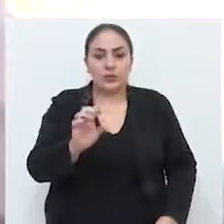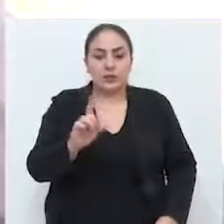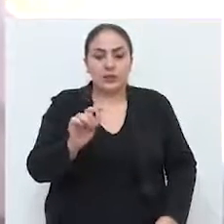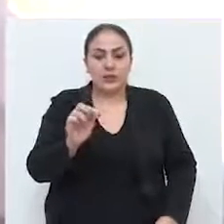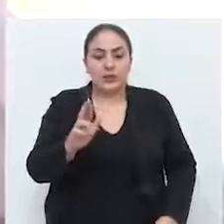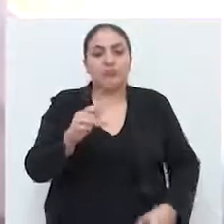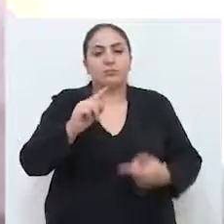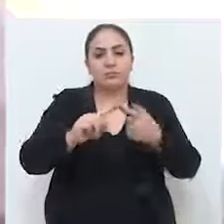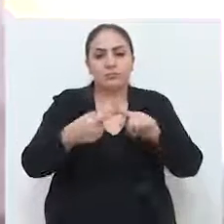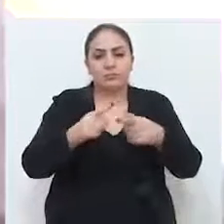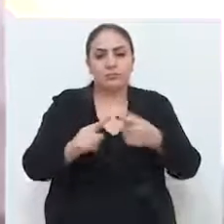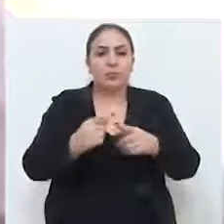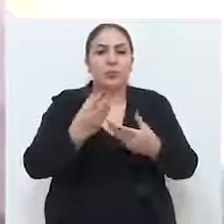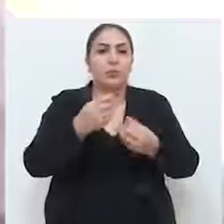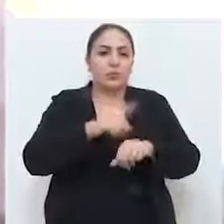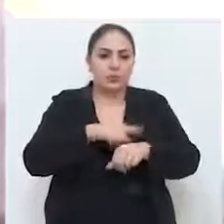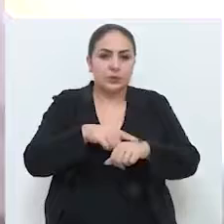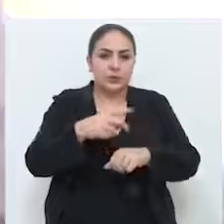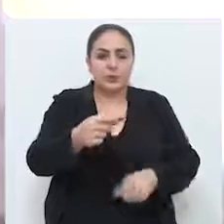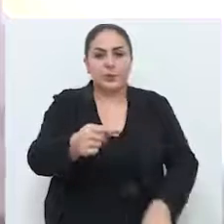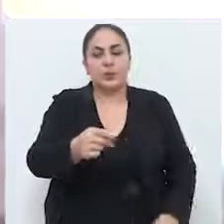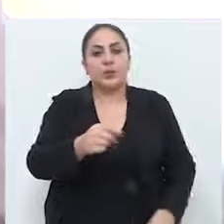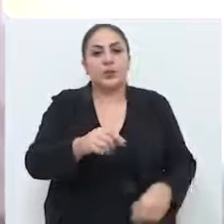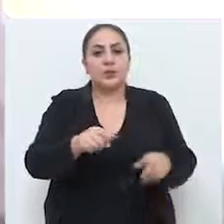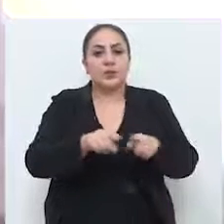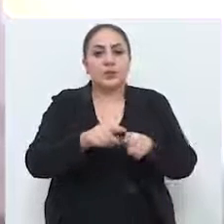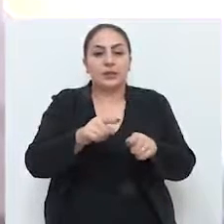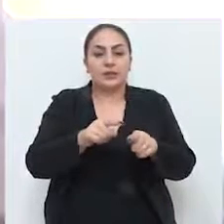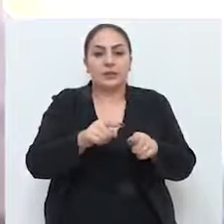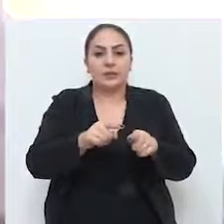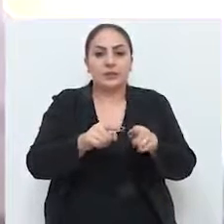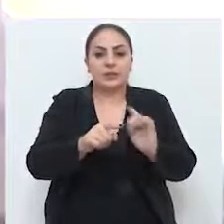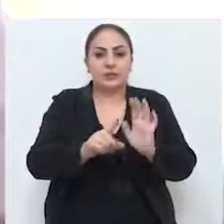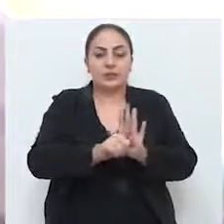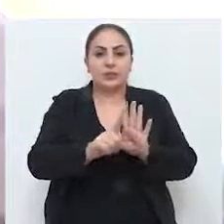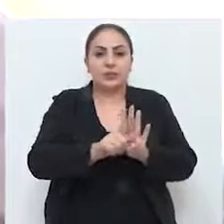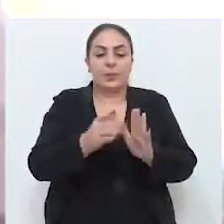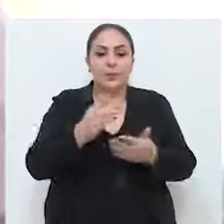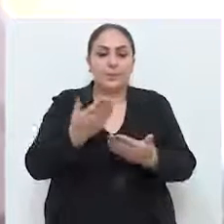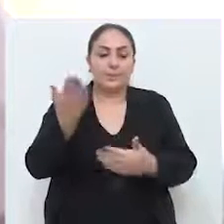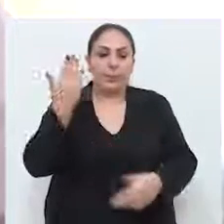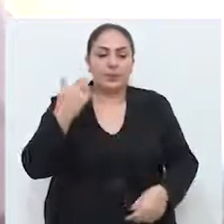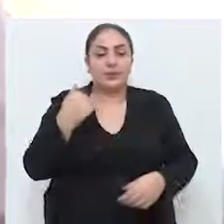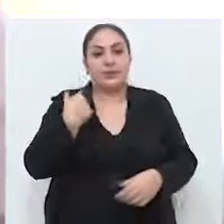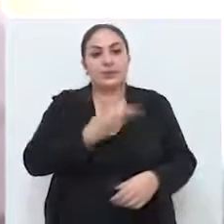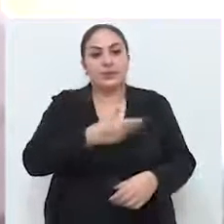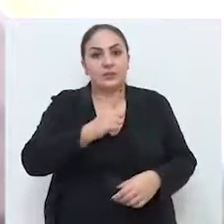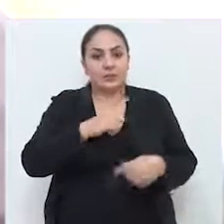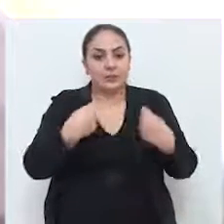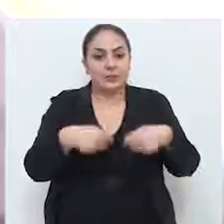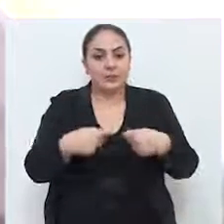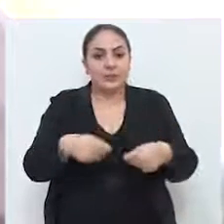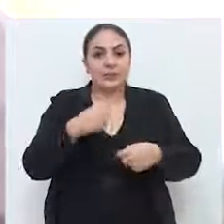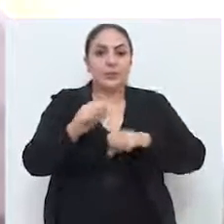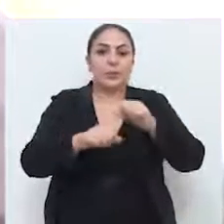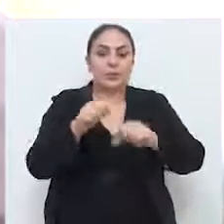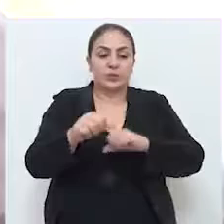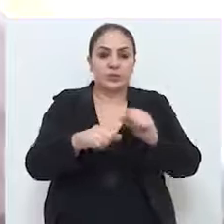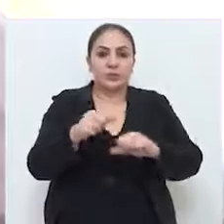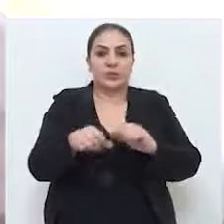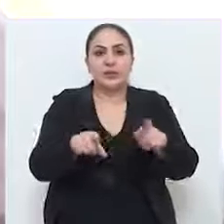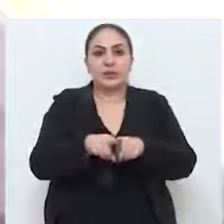já vem debatendo há muito tempo, desde as legislações passadas, onde há necessidade